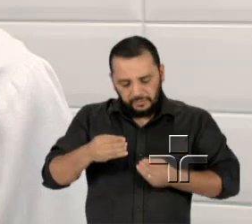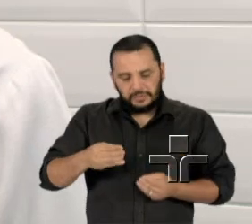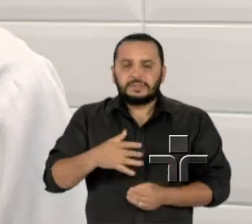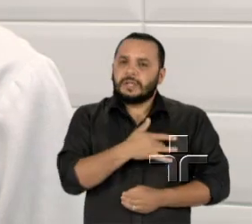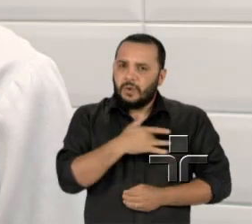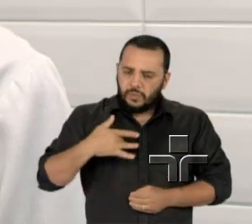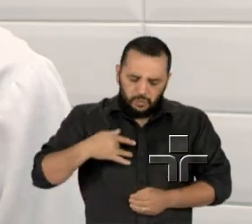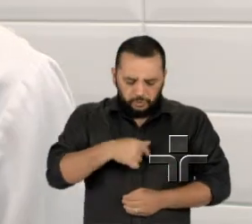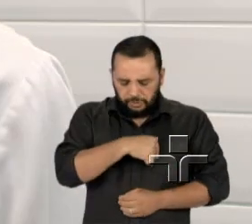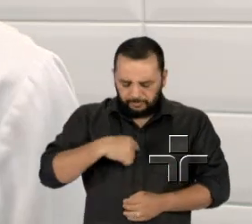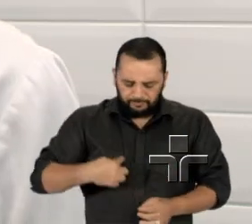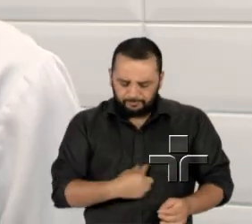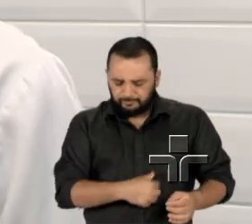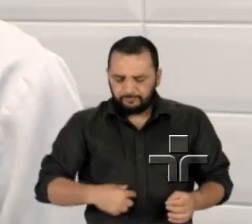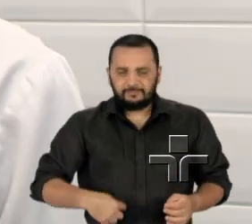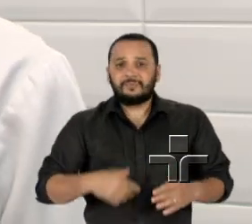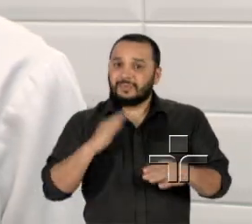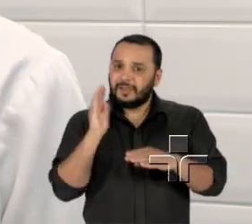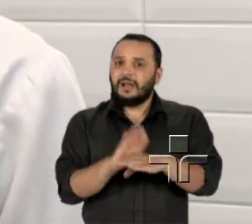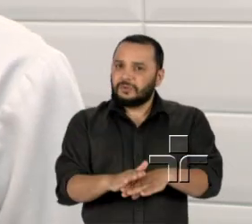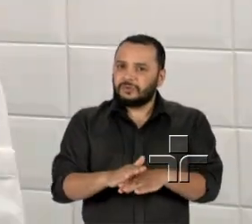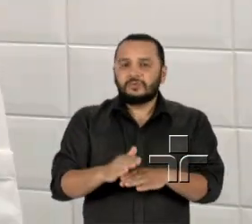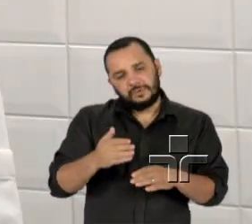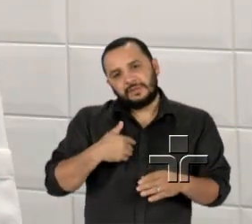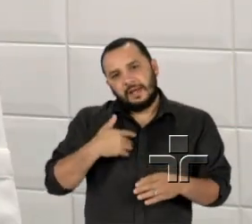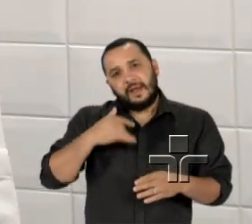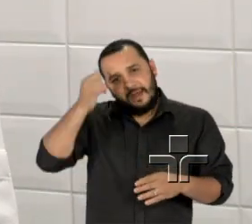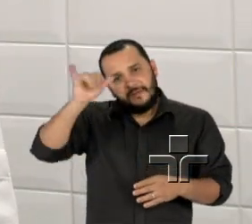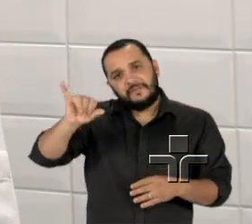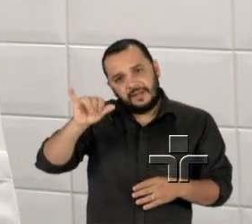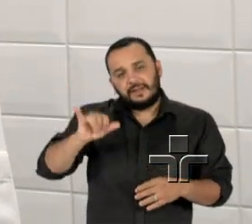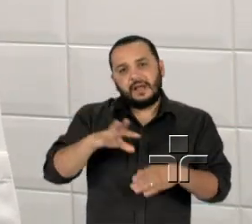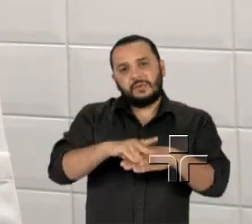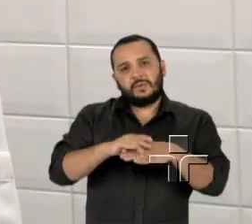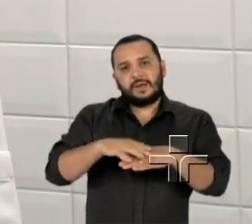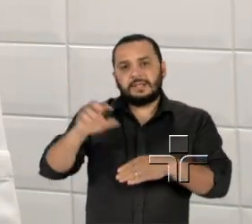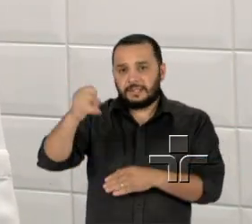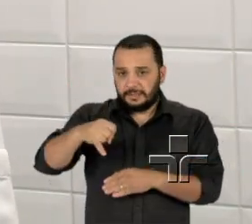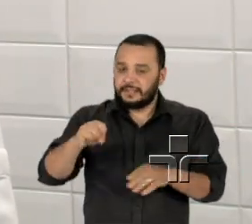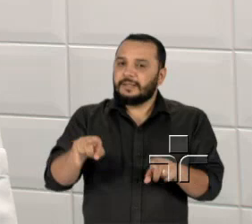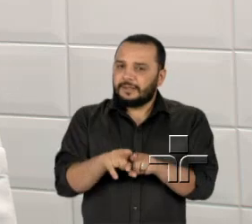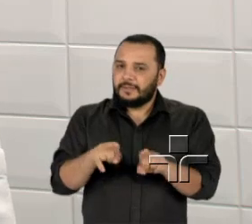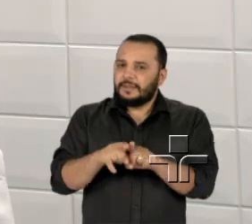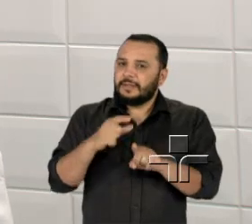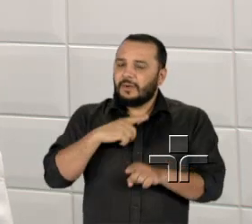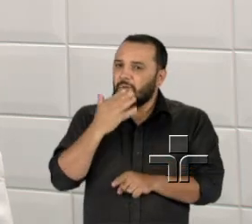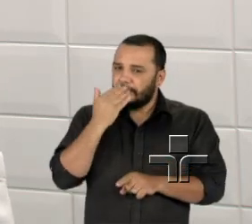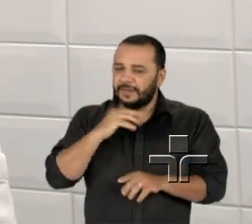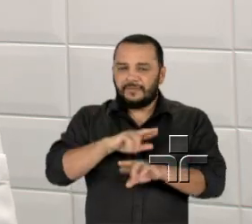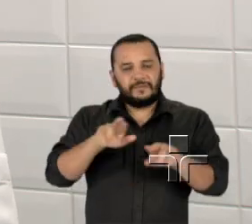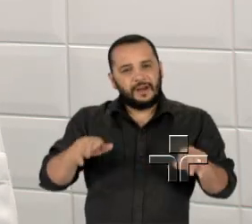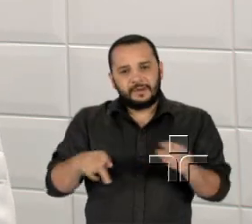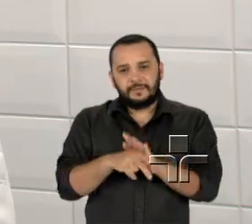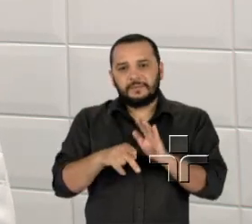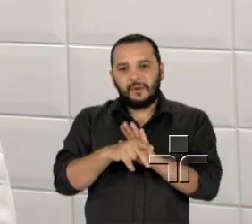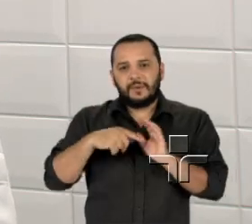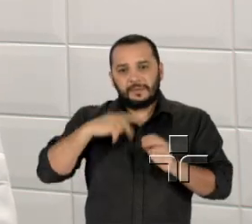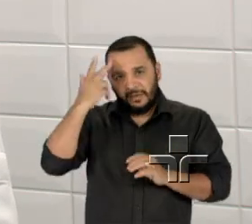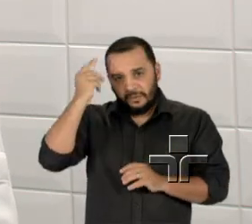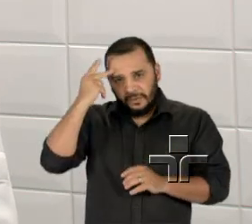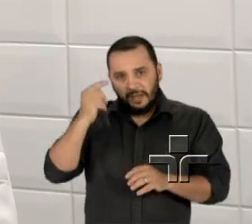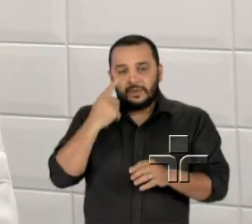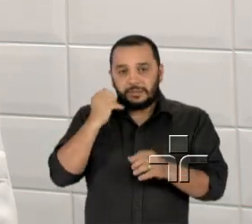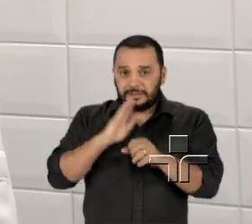saúde intestinal contribui para a melhora da imunidade. Existem várias fontes alimentares de prebióticos. A gente pode citar a